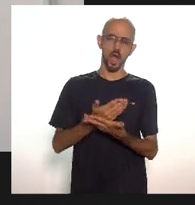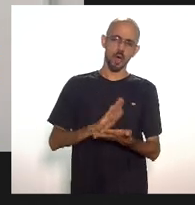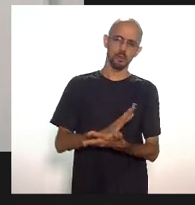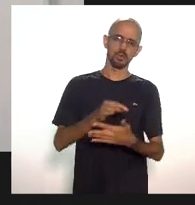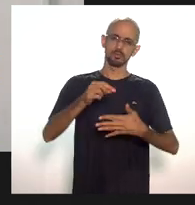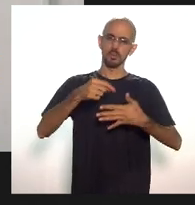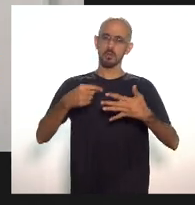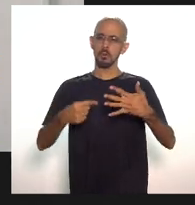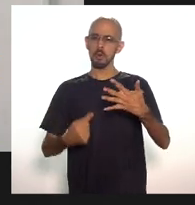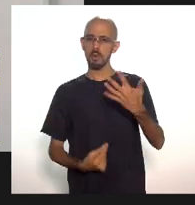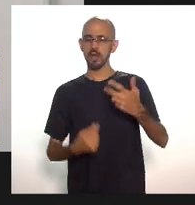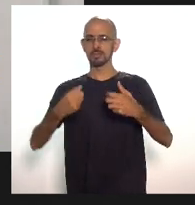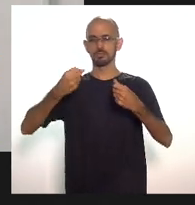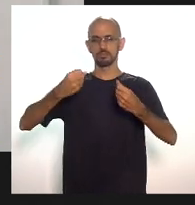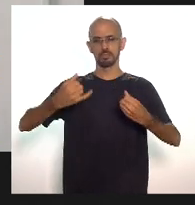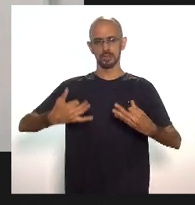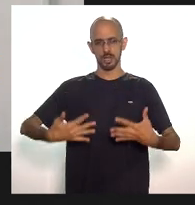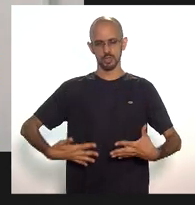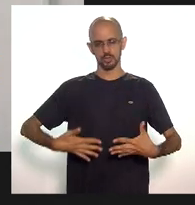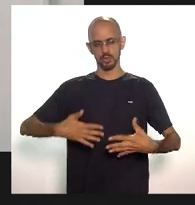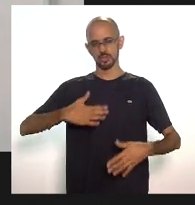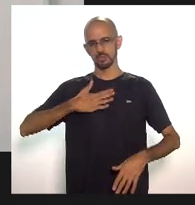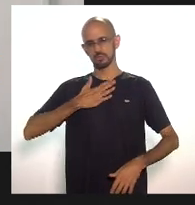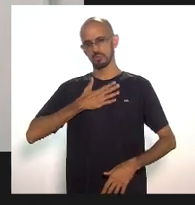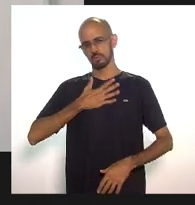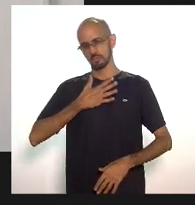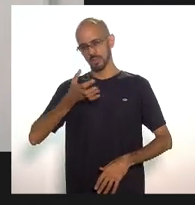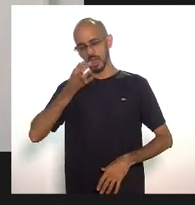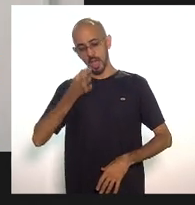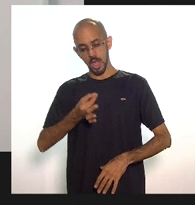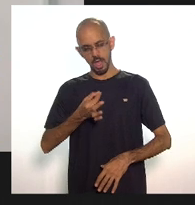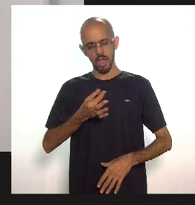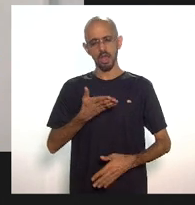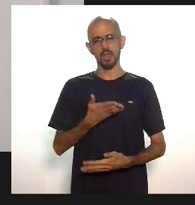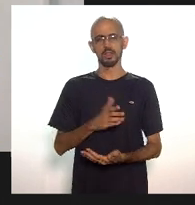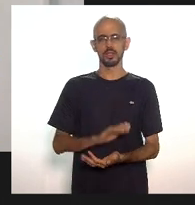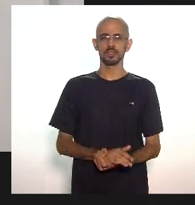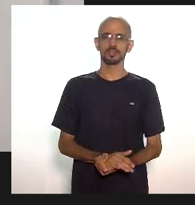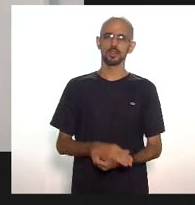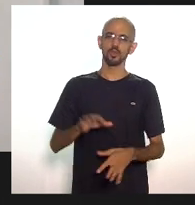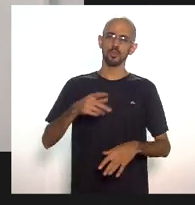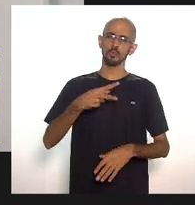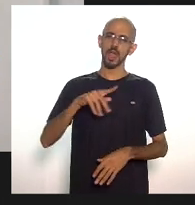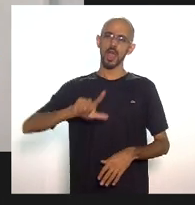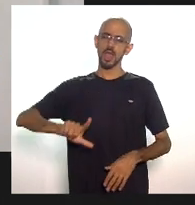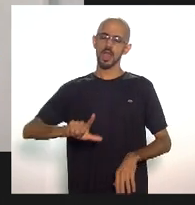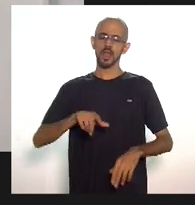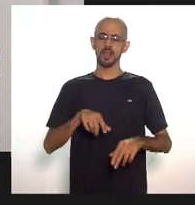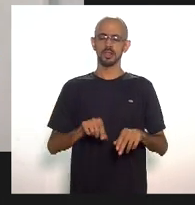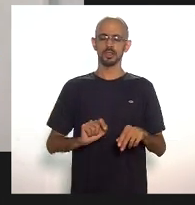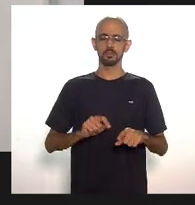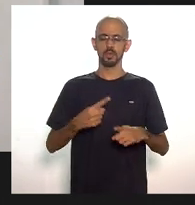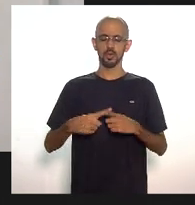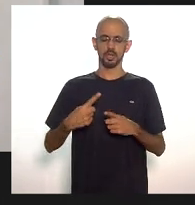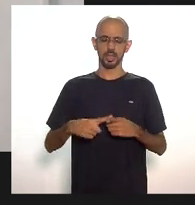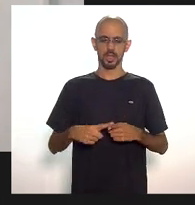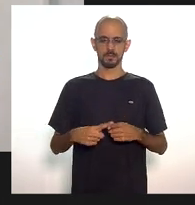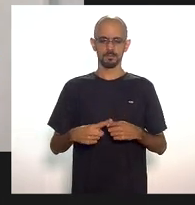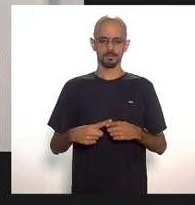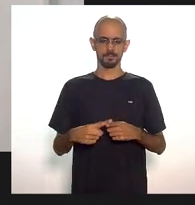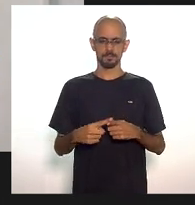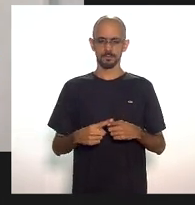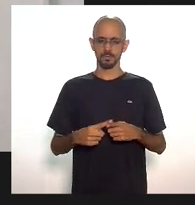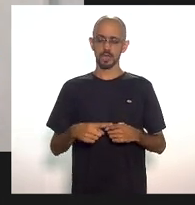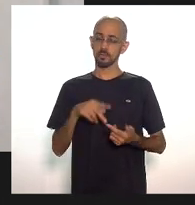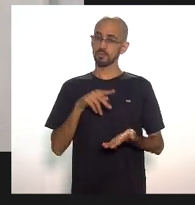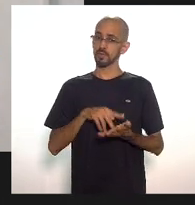que também me chamou a atenção um pouquinho nesse projeto de lei, né? Porque, de